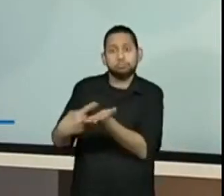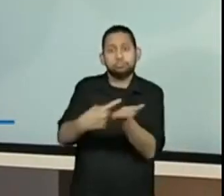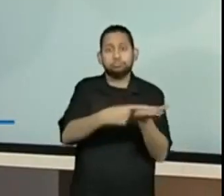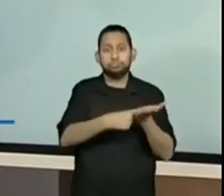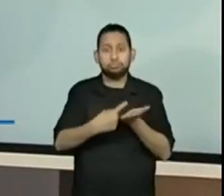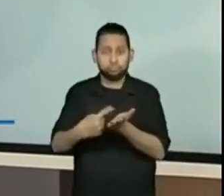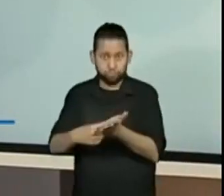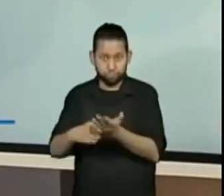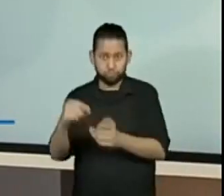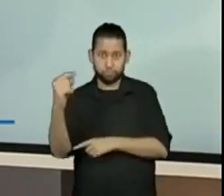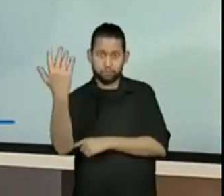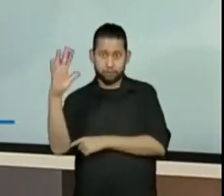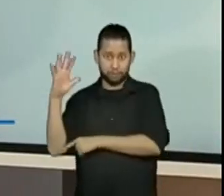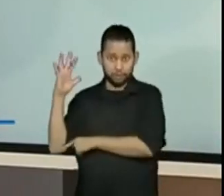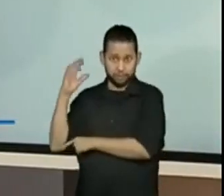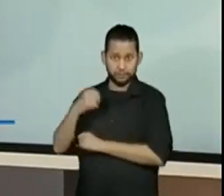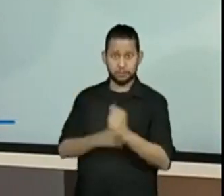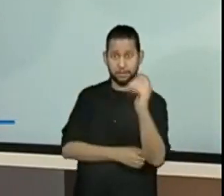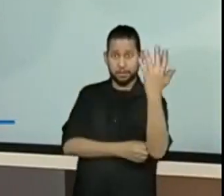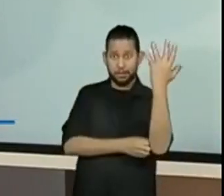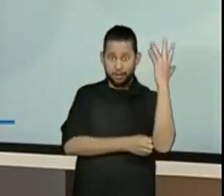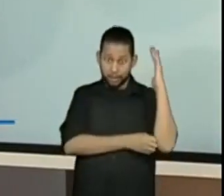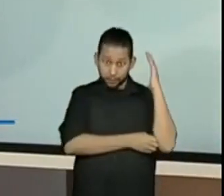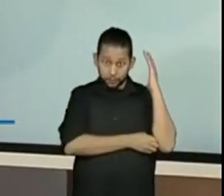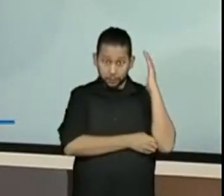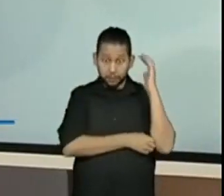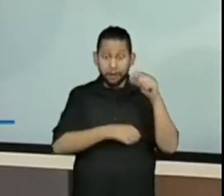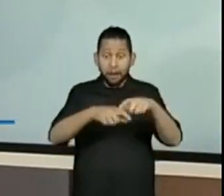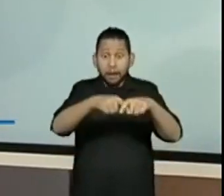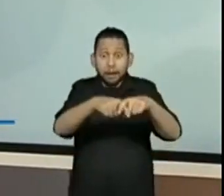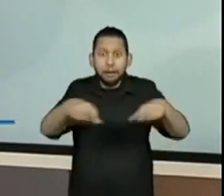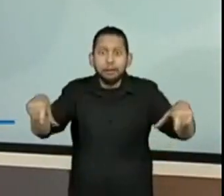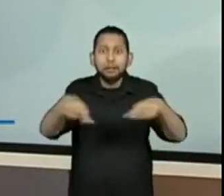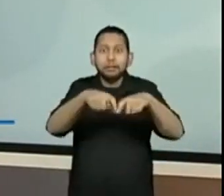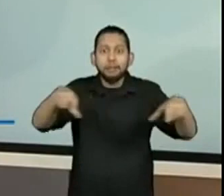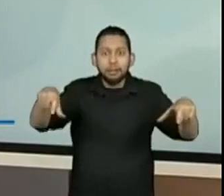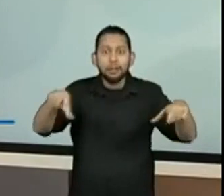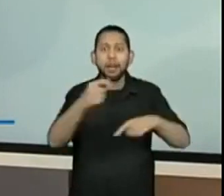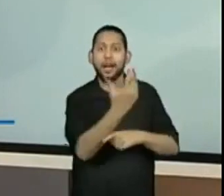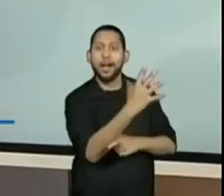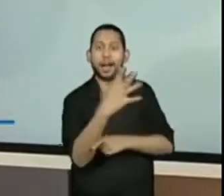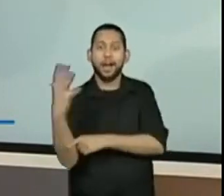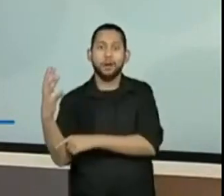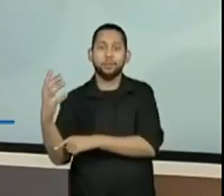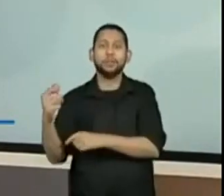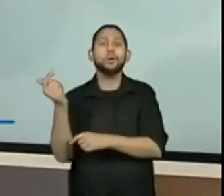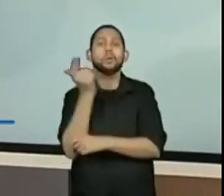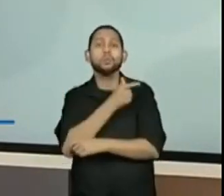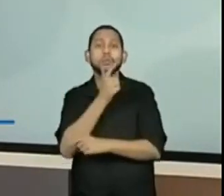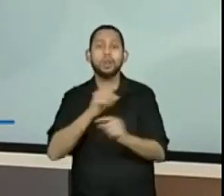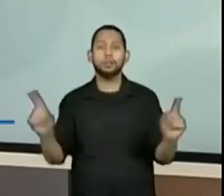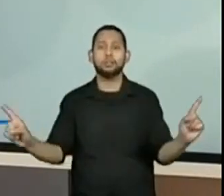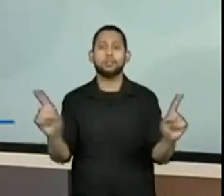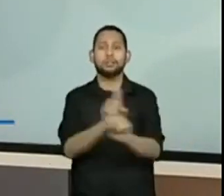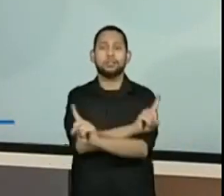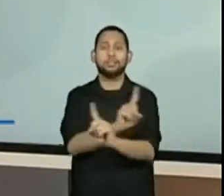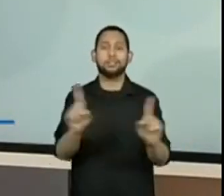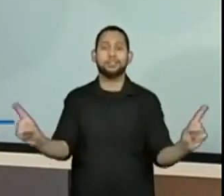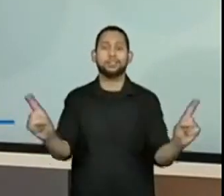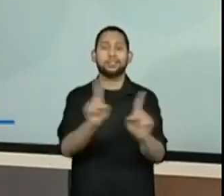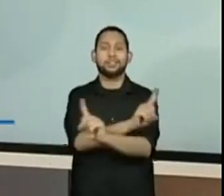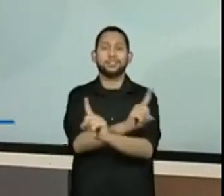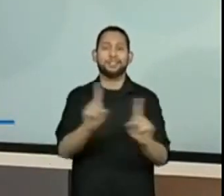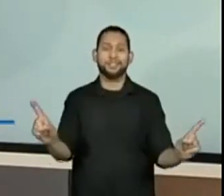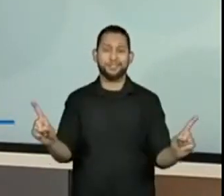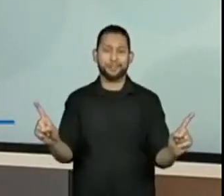vir para suas reservas, não é? Para as reservas onde vivem. Reservas, vamos entender aqui,